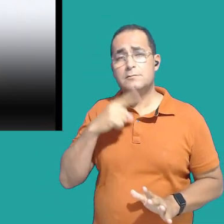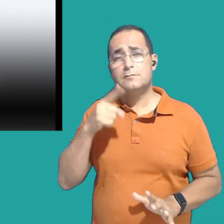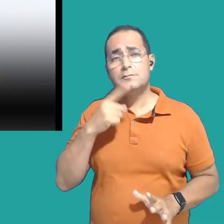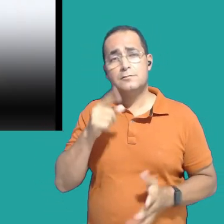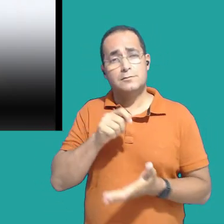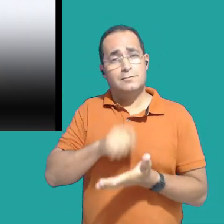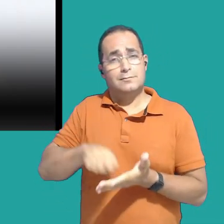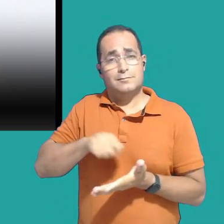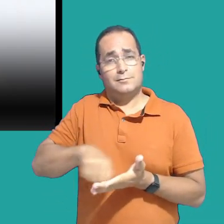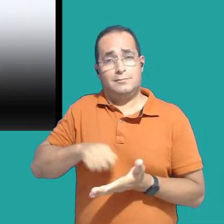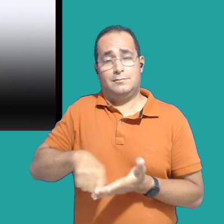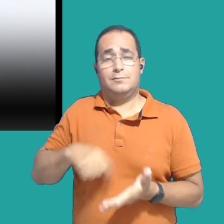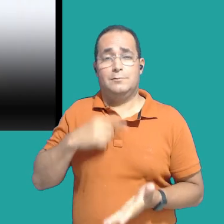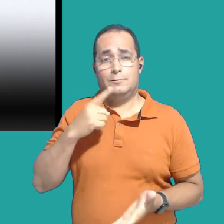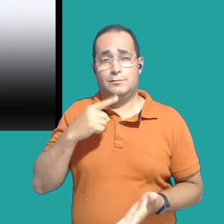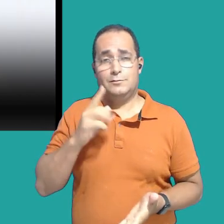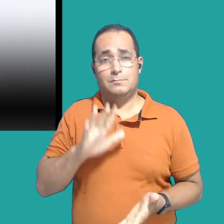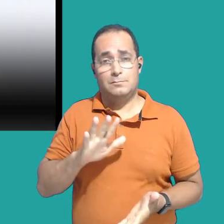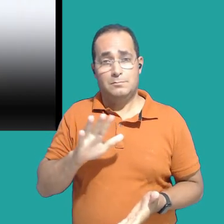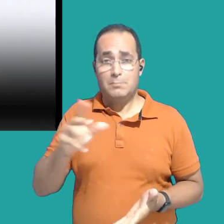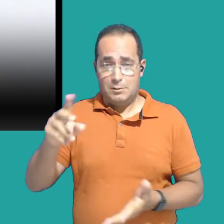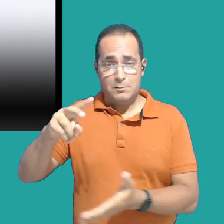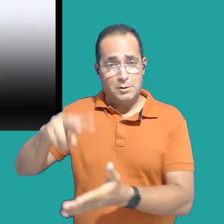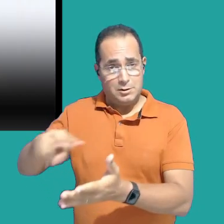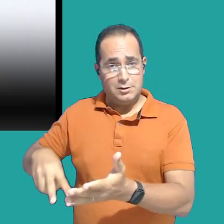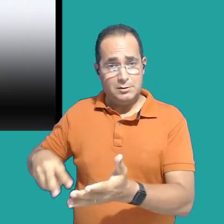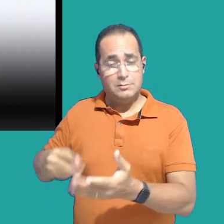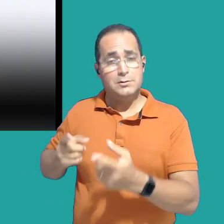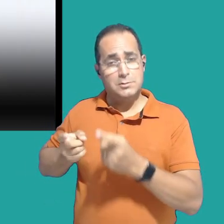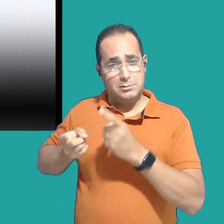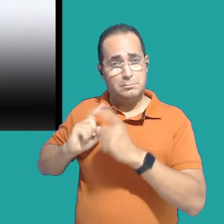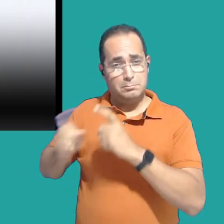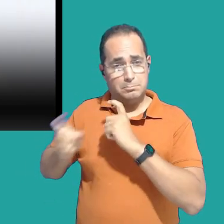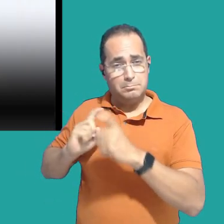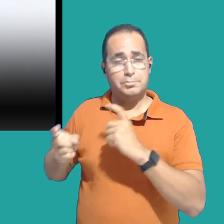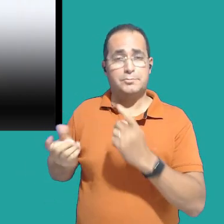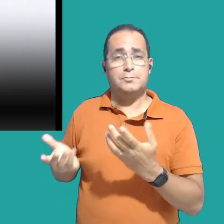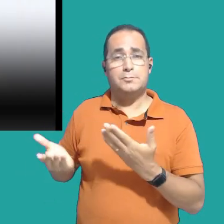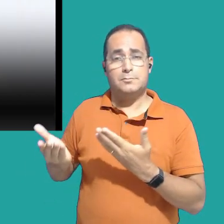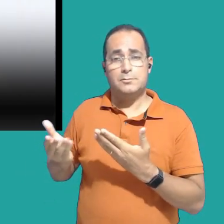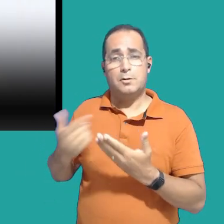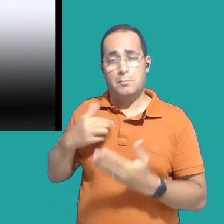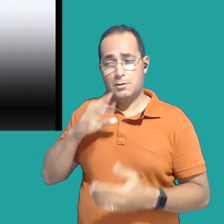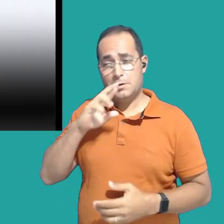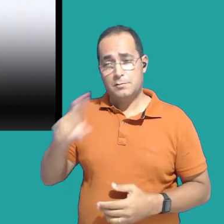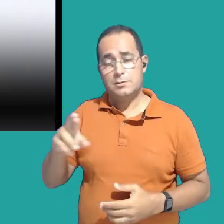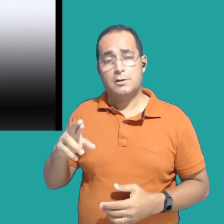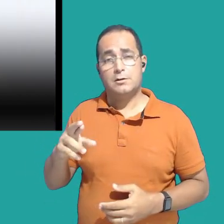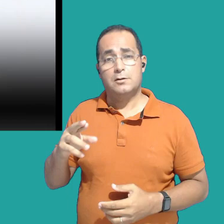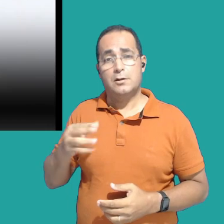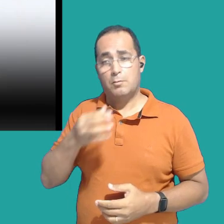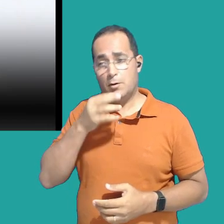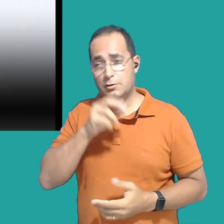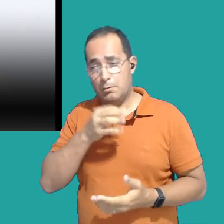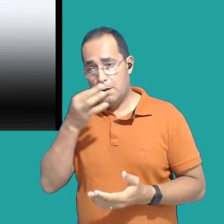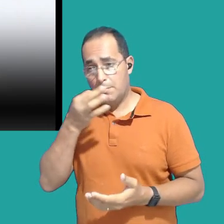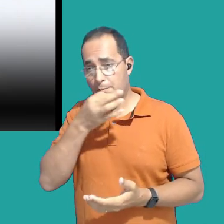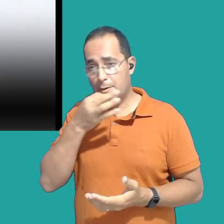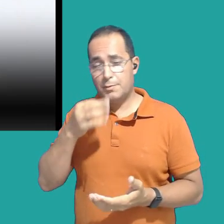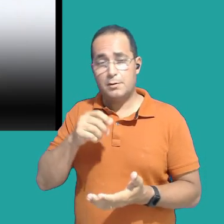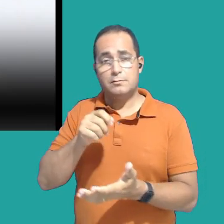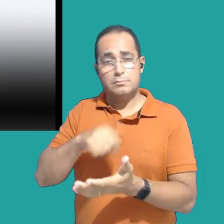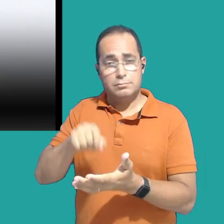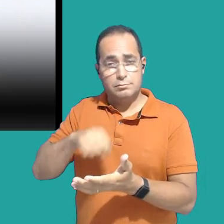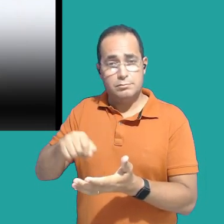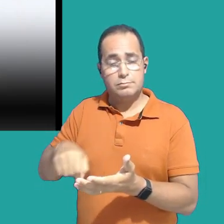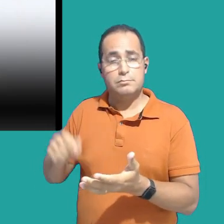autonomia, eu não consigo escrever, mas você pode ler para mim, a gente discute, eu posso dar resposta, eu posso